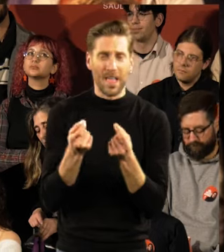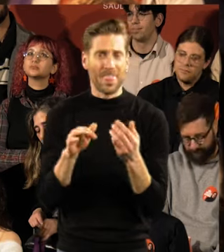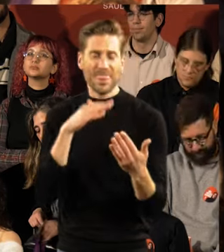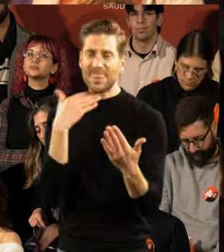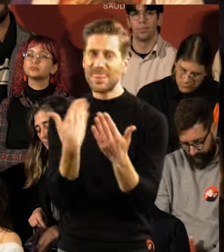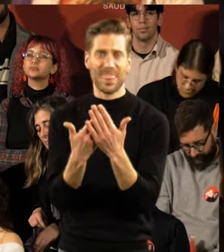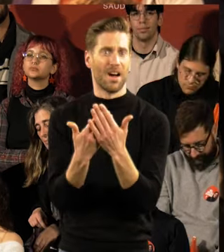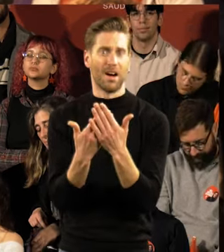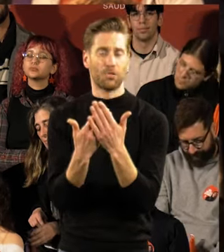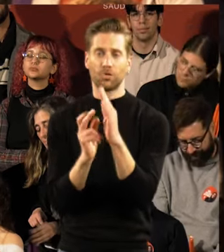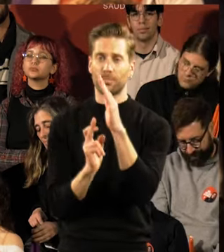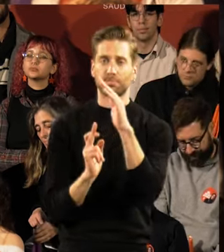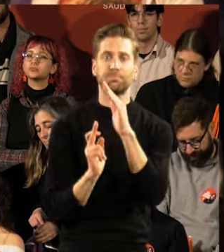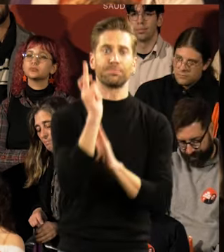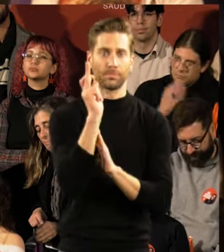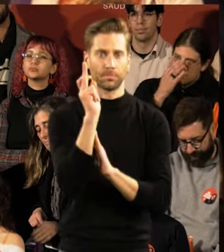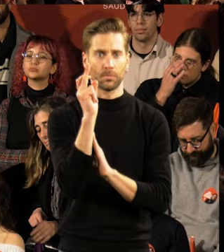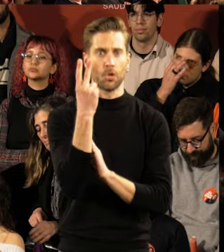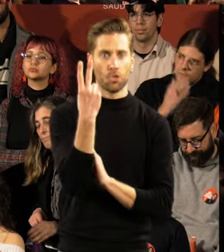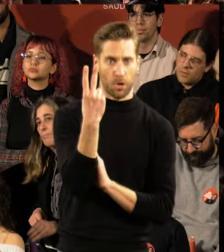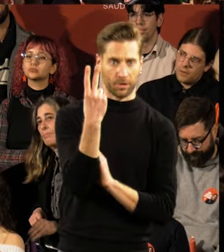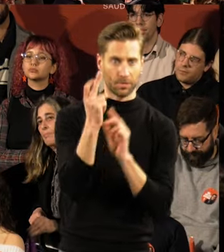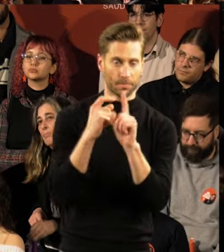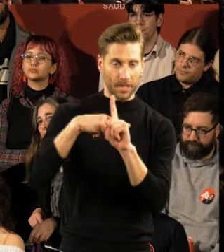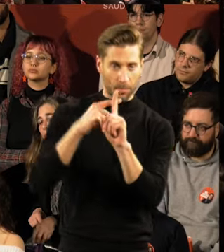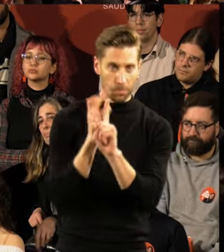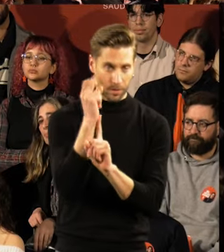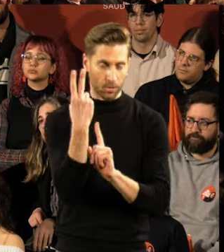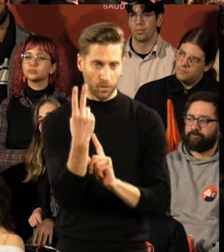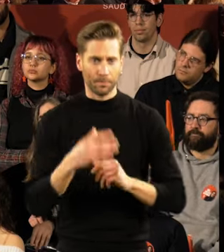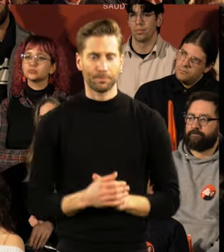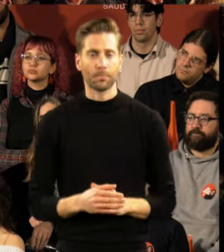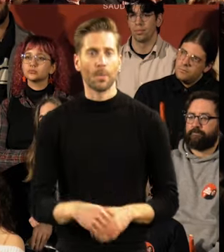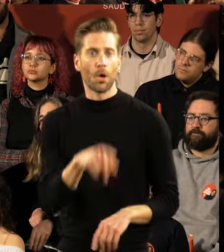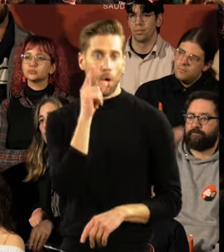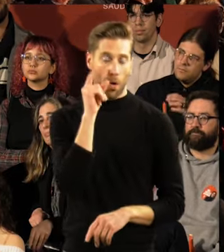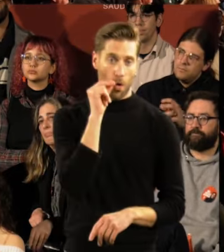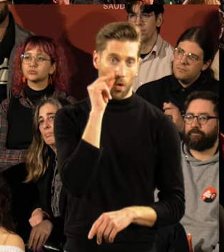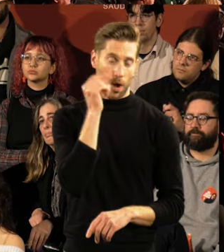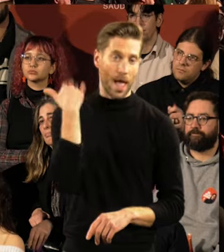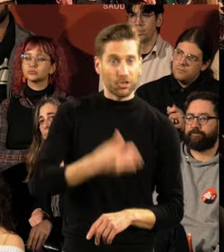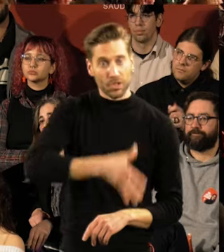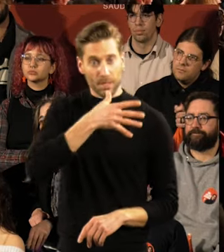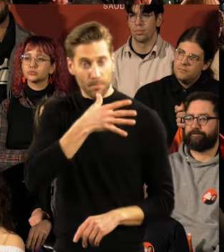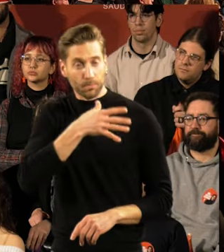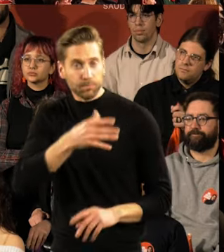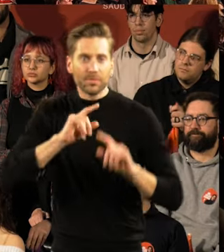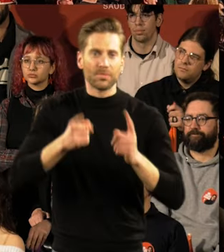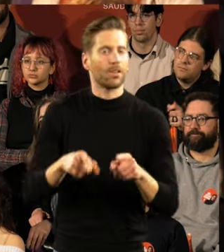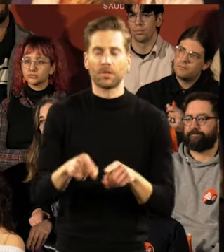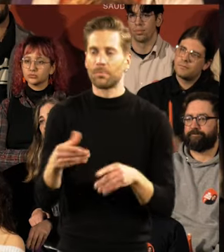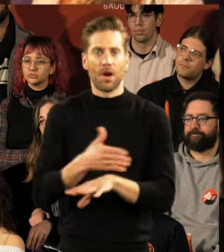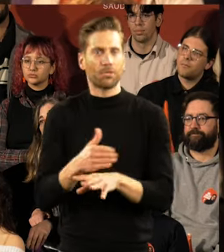abismo dos 2 graus. Como disse António Guterres, estamos na era da ebulição. E acrescentou